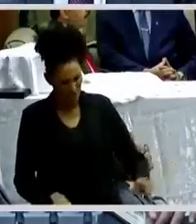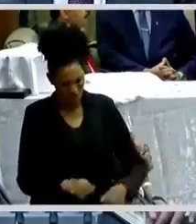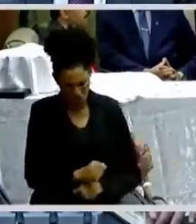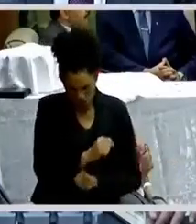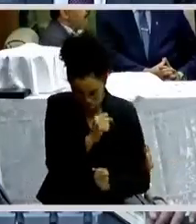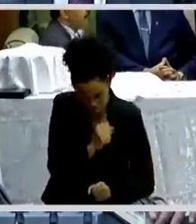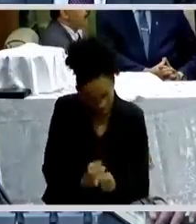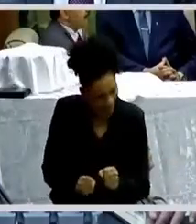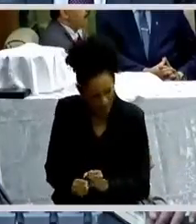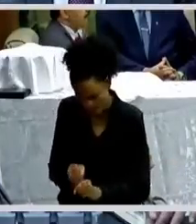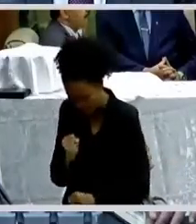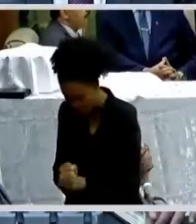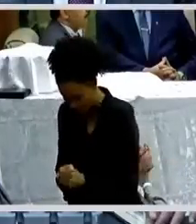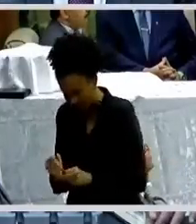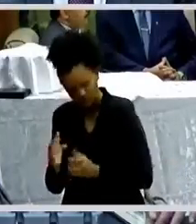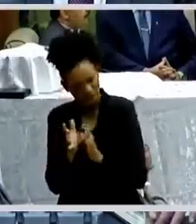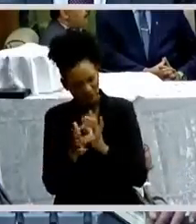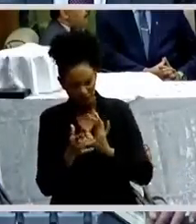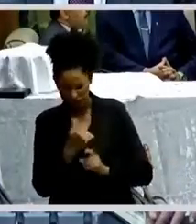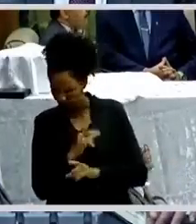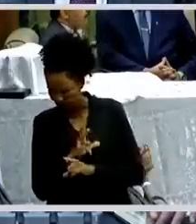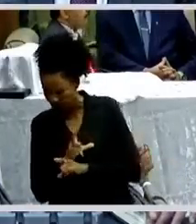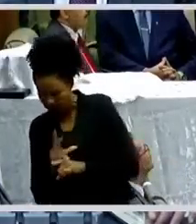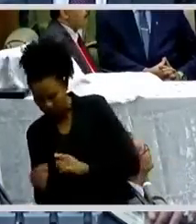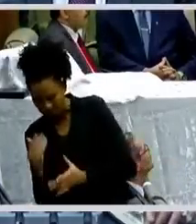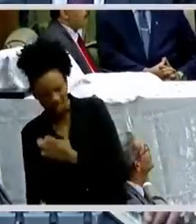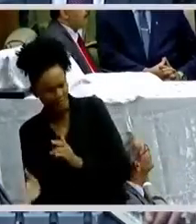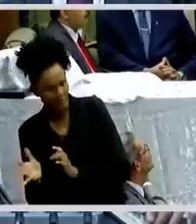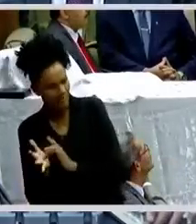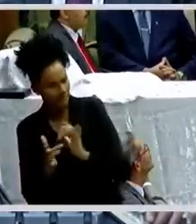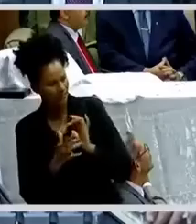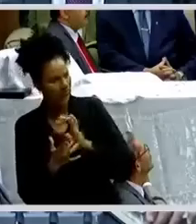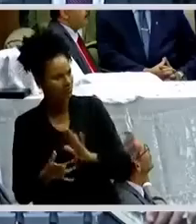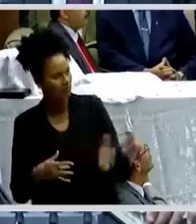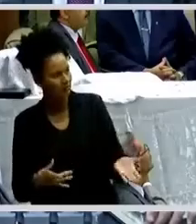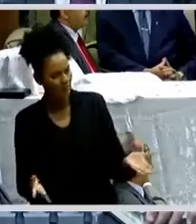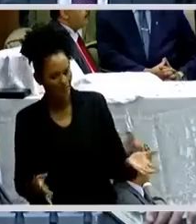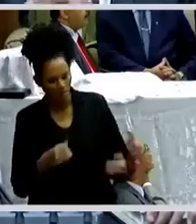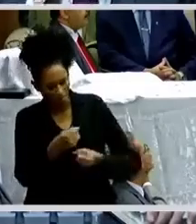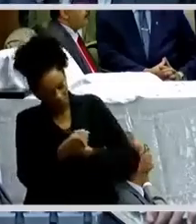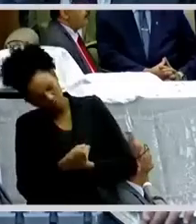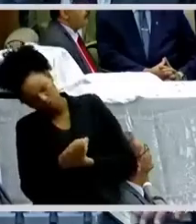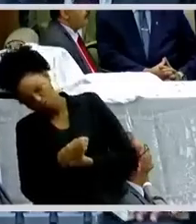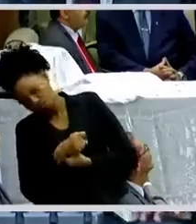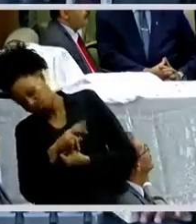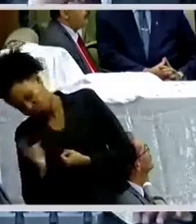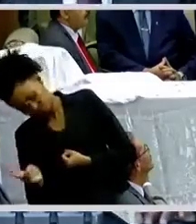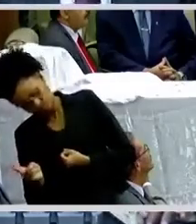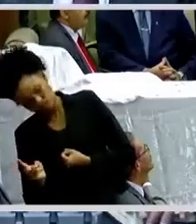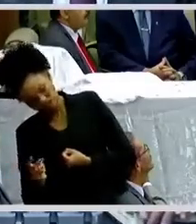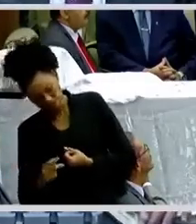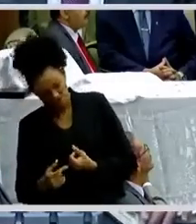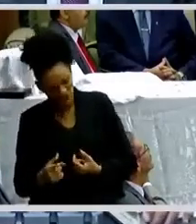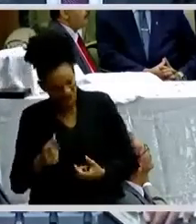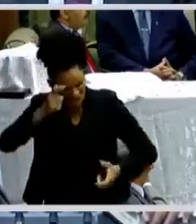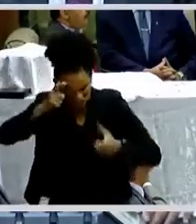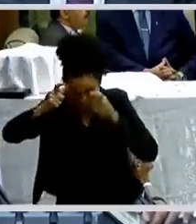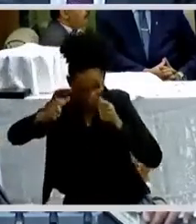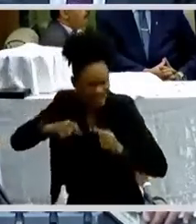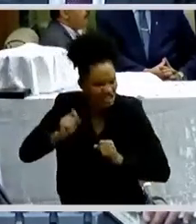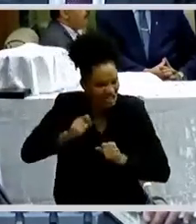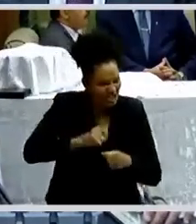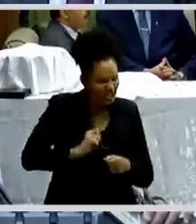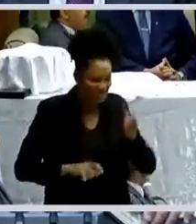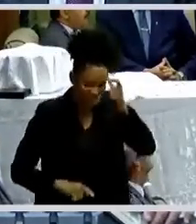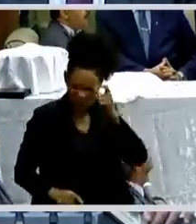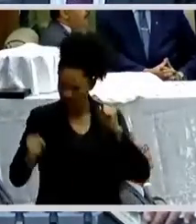o inferno começou a ganhar. Terminou o enredo, Jesus ferido, caído, e a morte e o inferno rodando, cantando